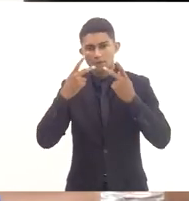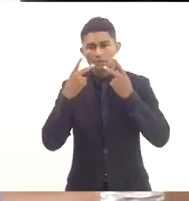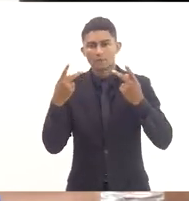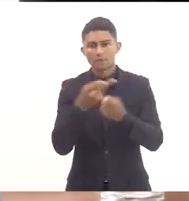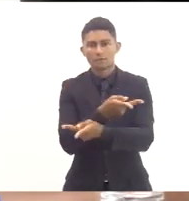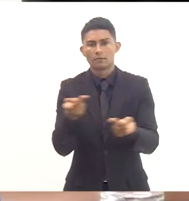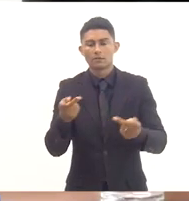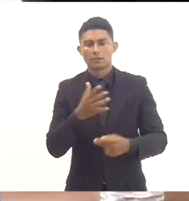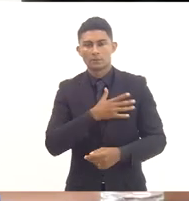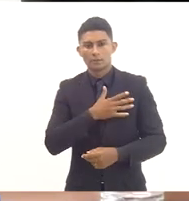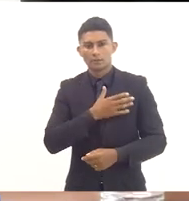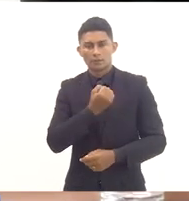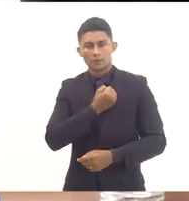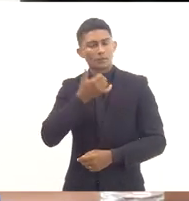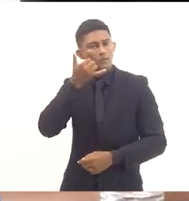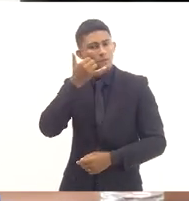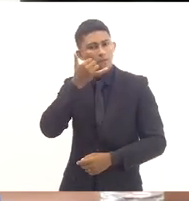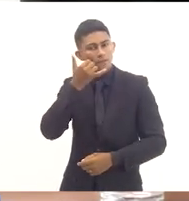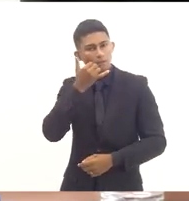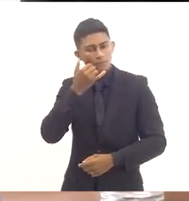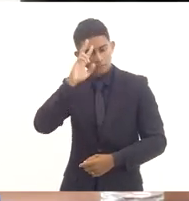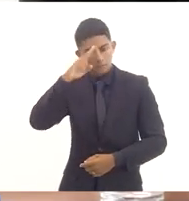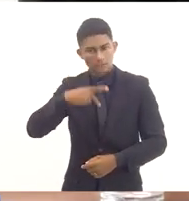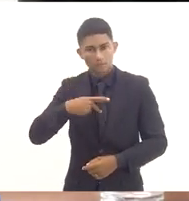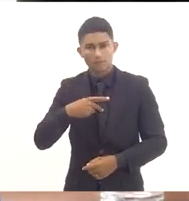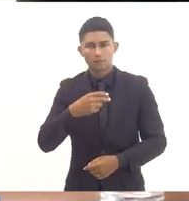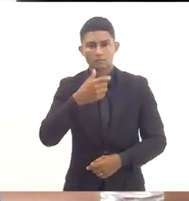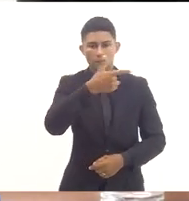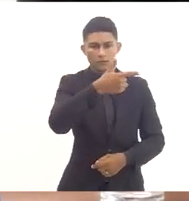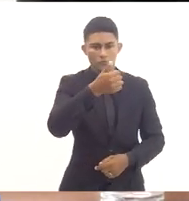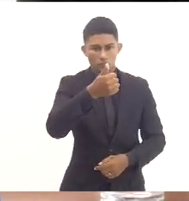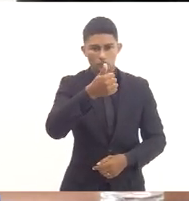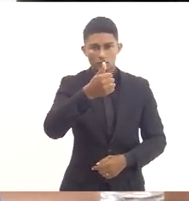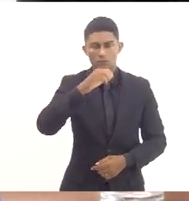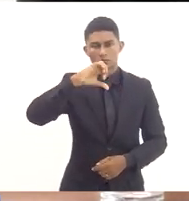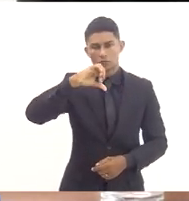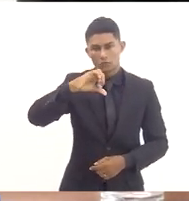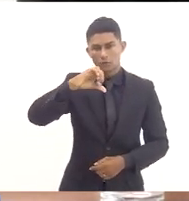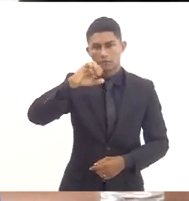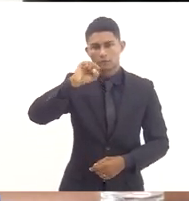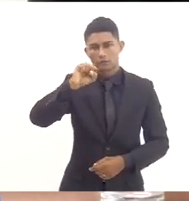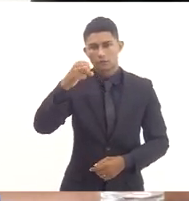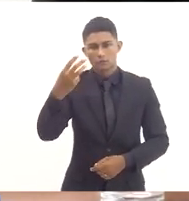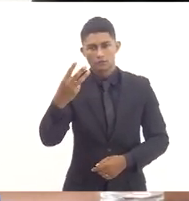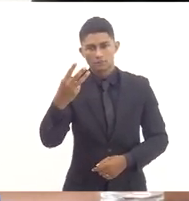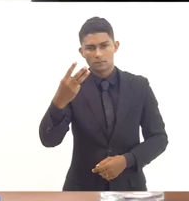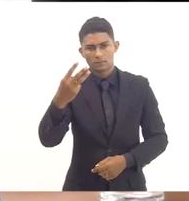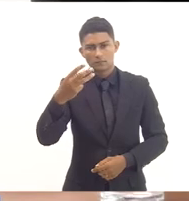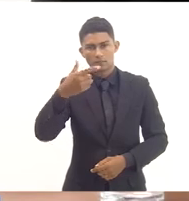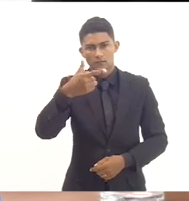que o meu número do meu telefone pessoal é o 21983